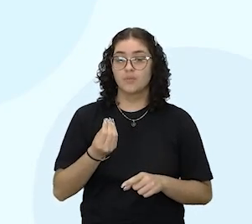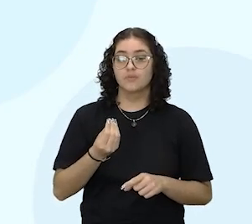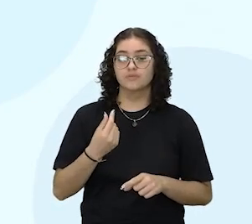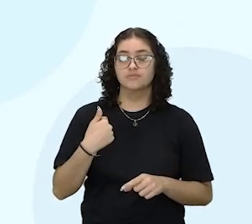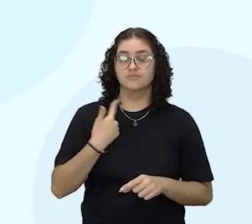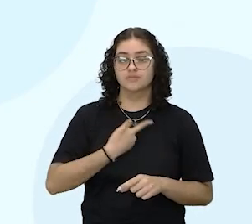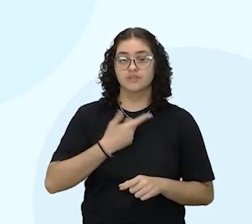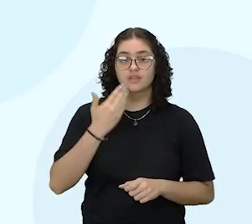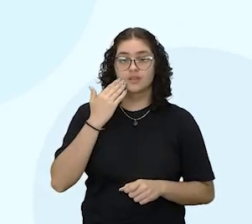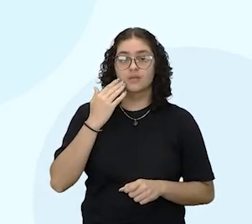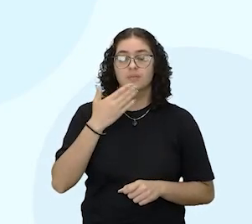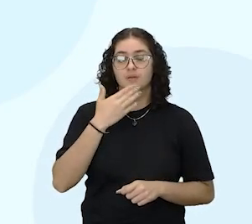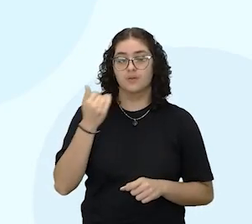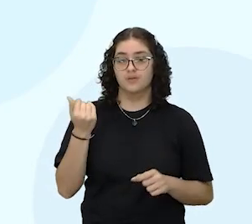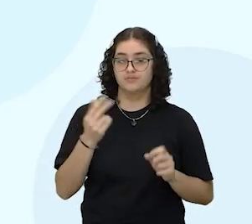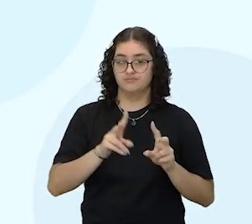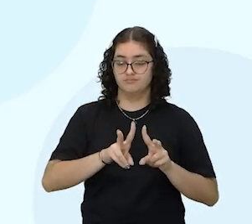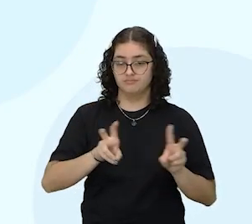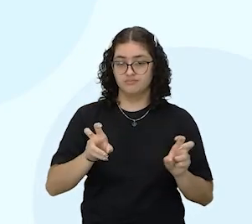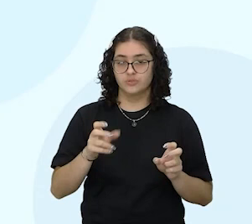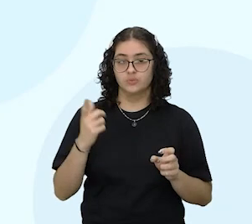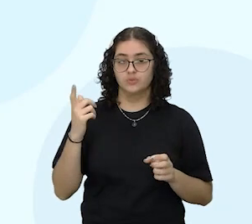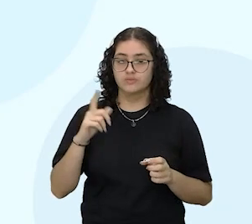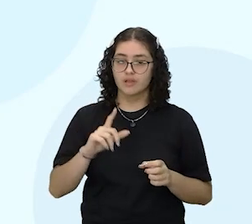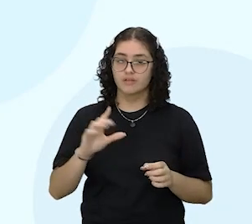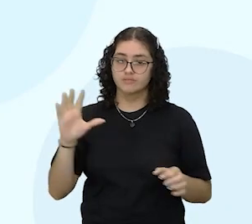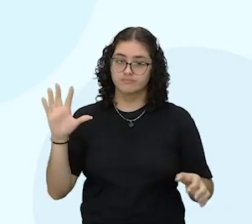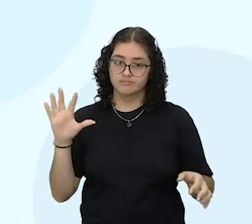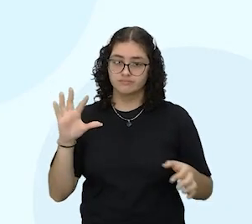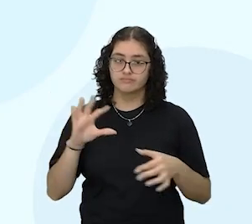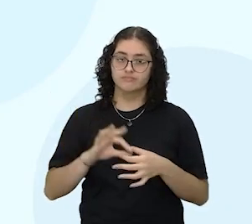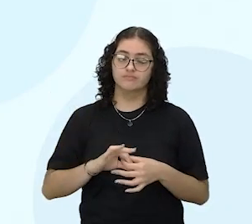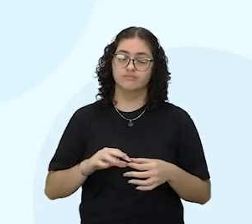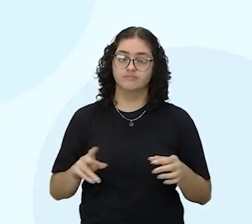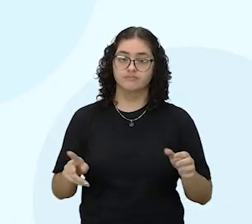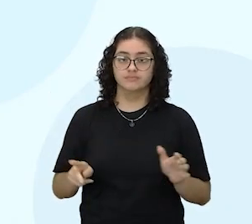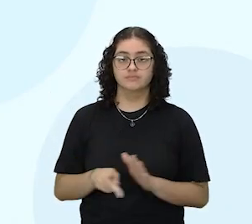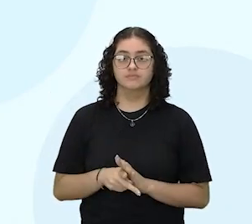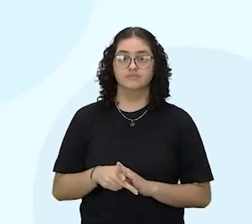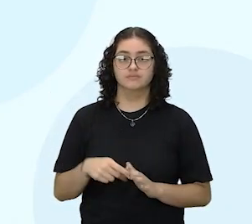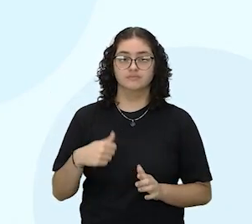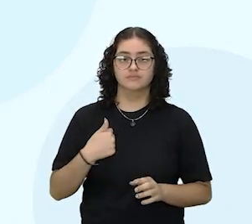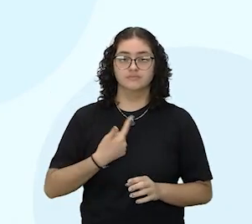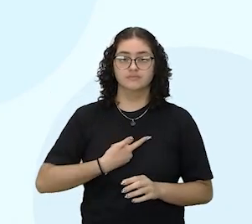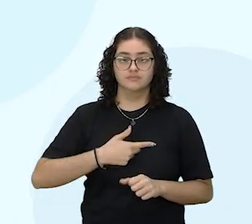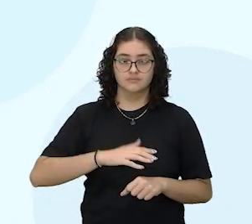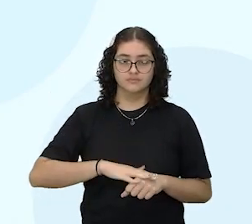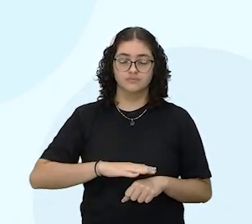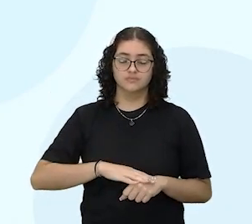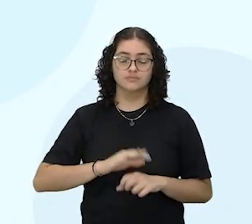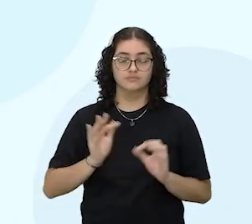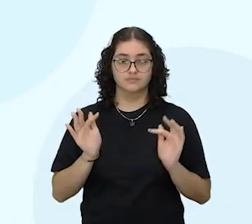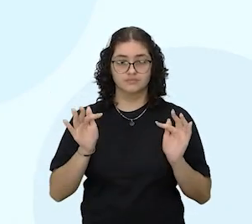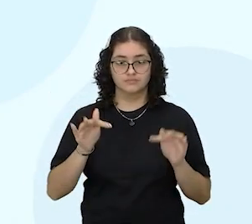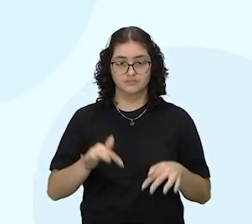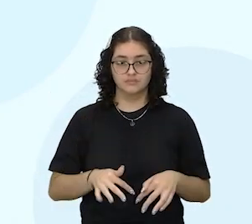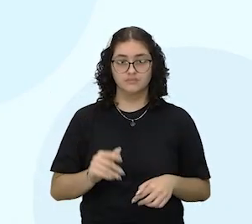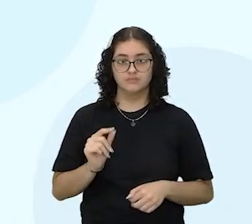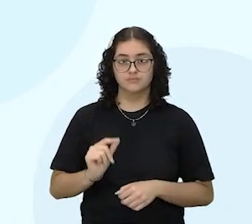um pouco melhor esse assunto todo e vai amarrar esse assunto, já que a gente está finalizando, né, tanto